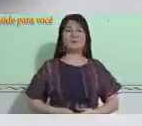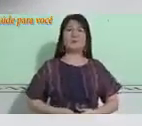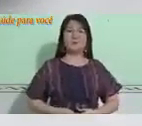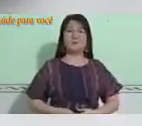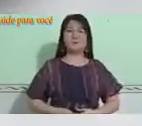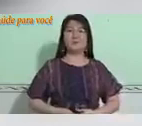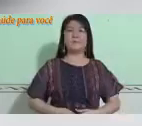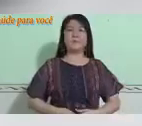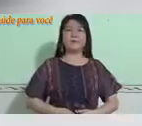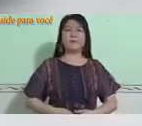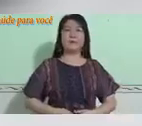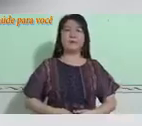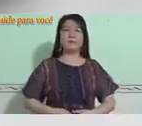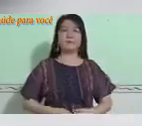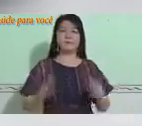urina.